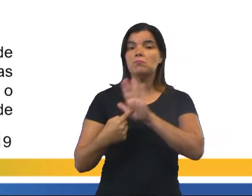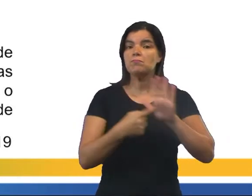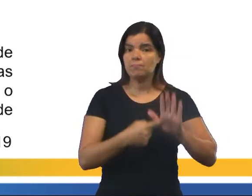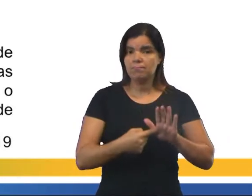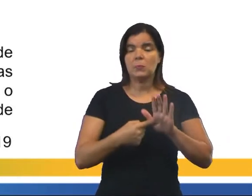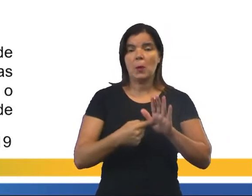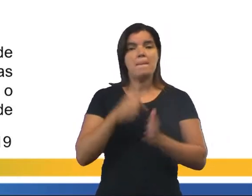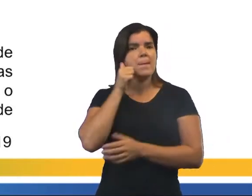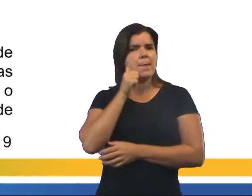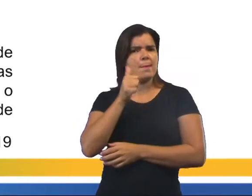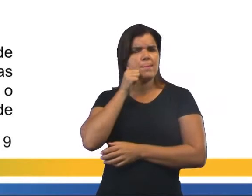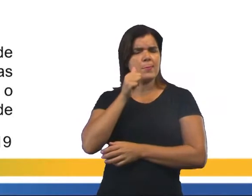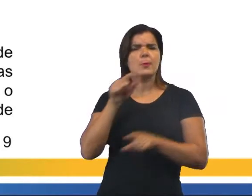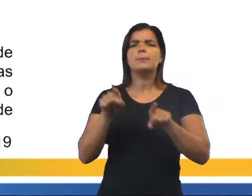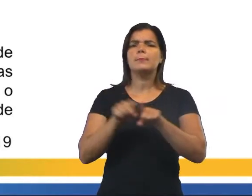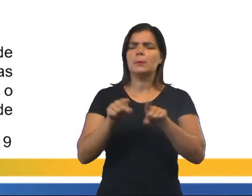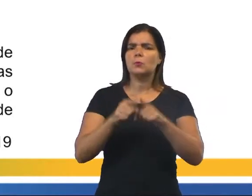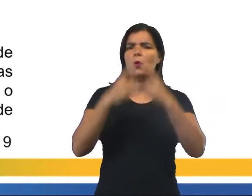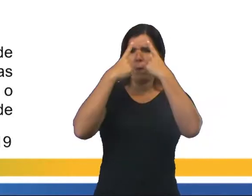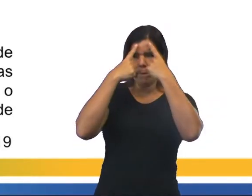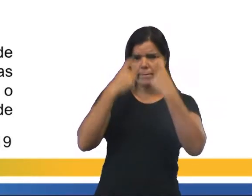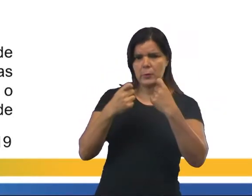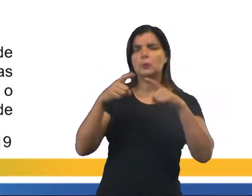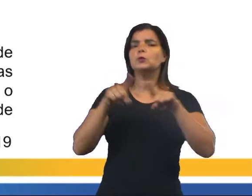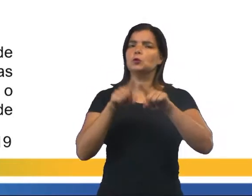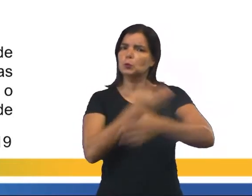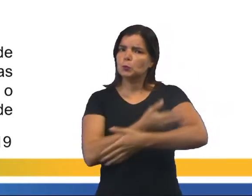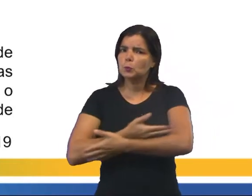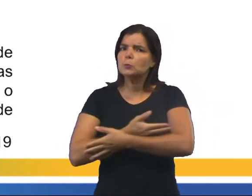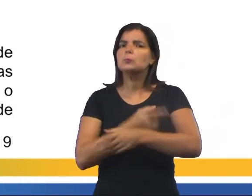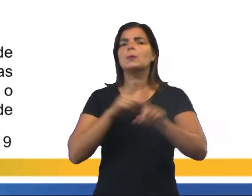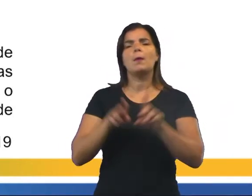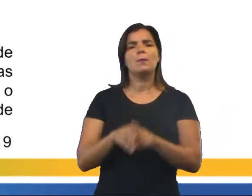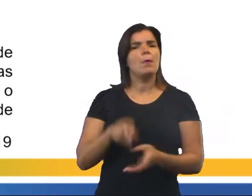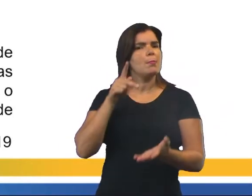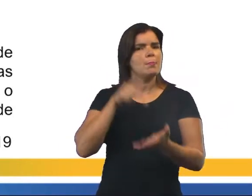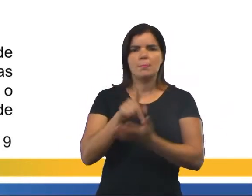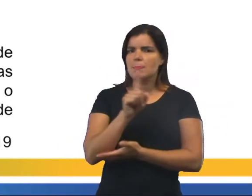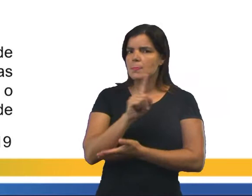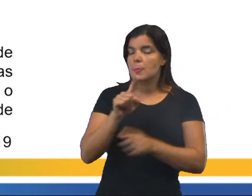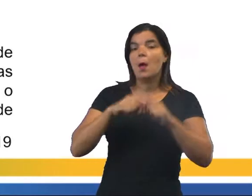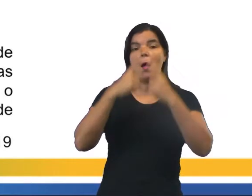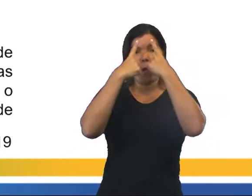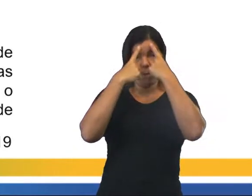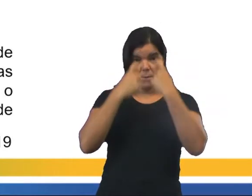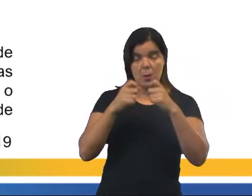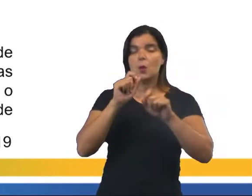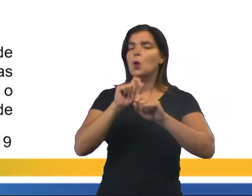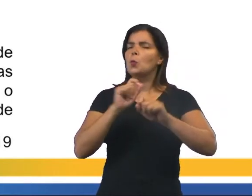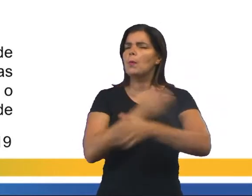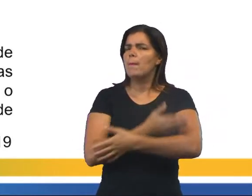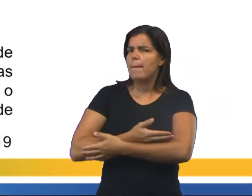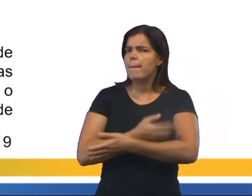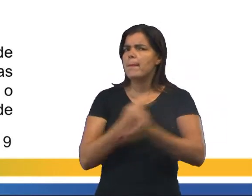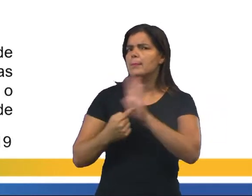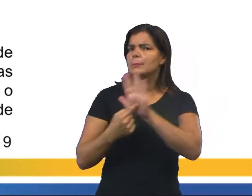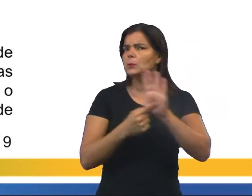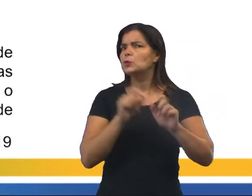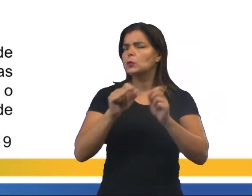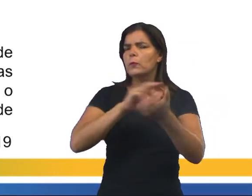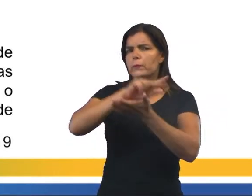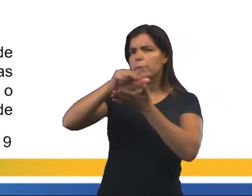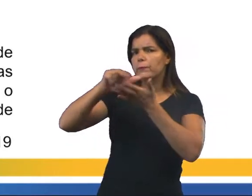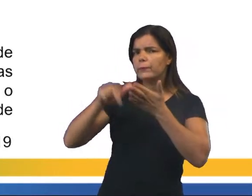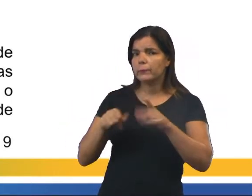pelas feministas como de violência obstétrica. Não é verdade. A violência obstétrica manifesta-se de